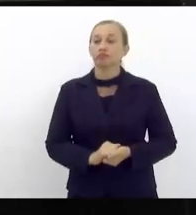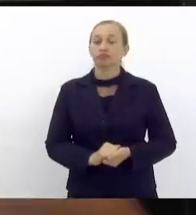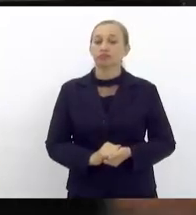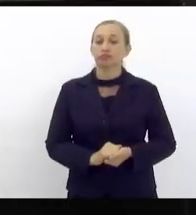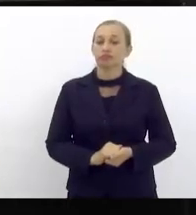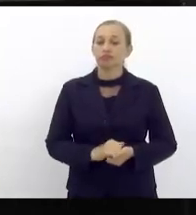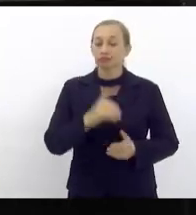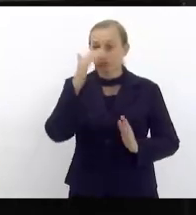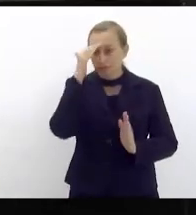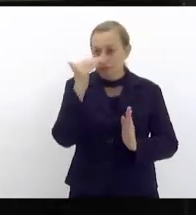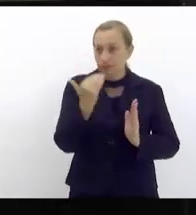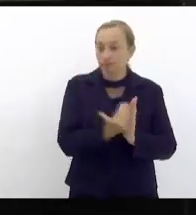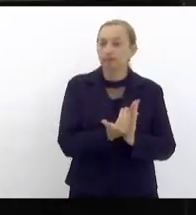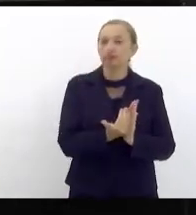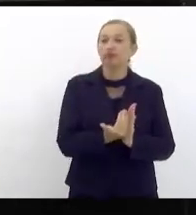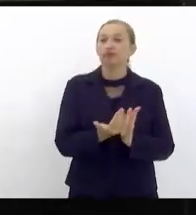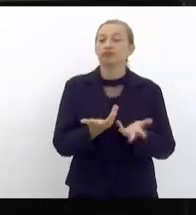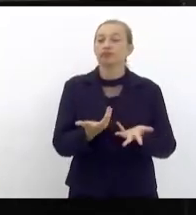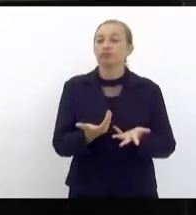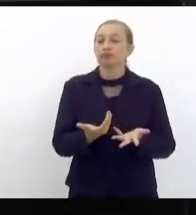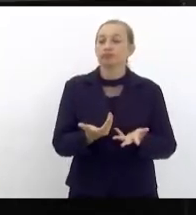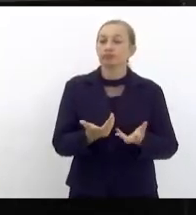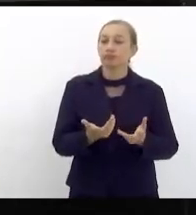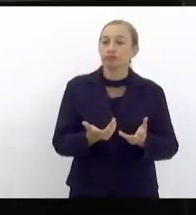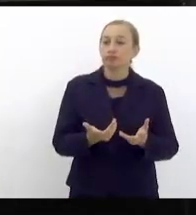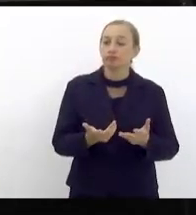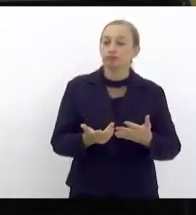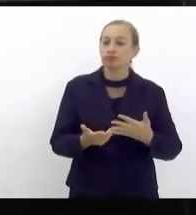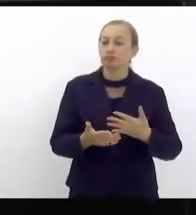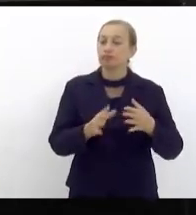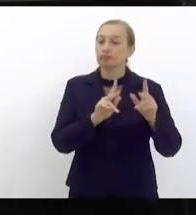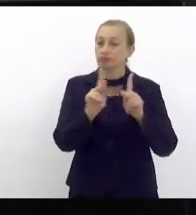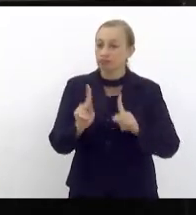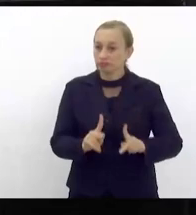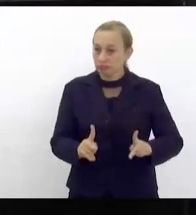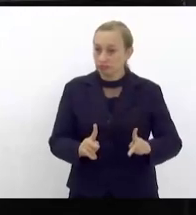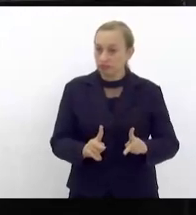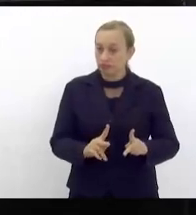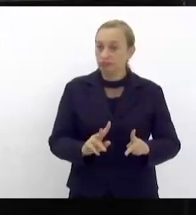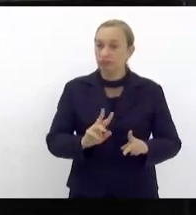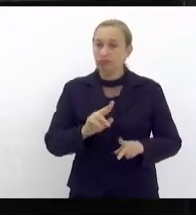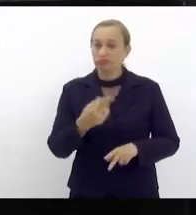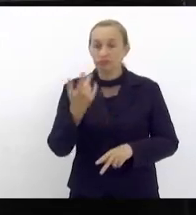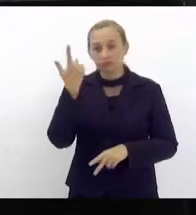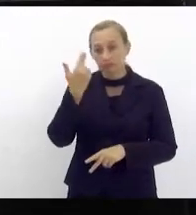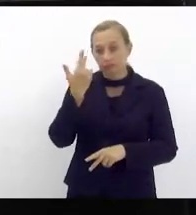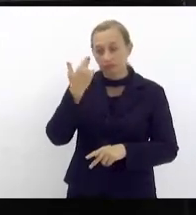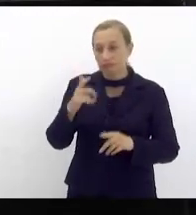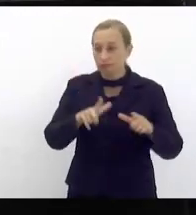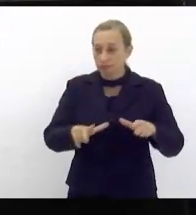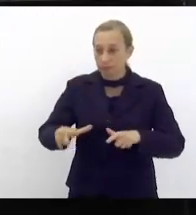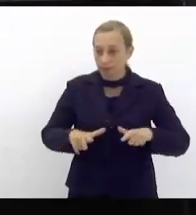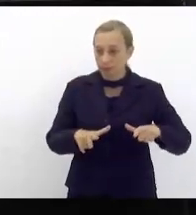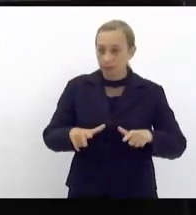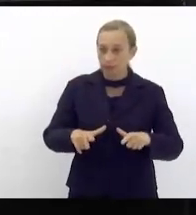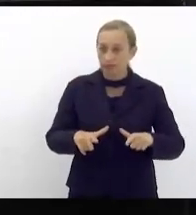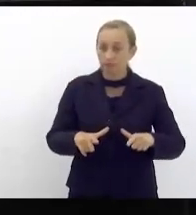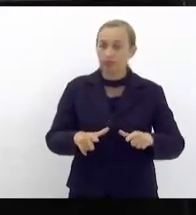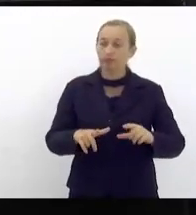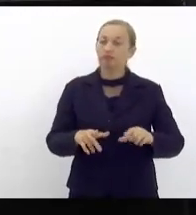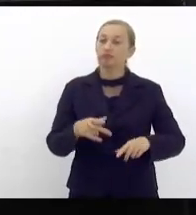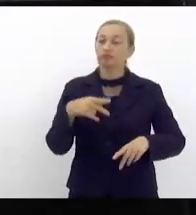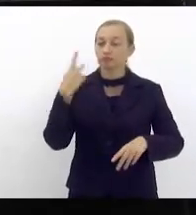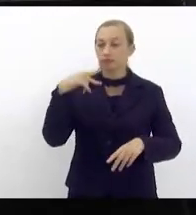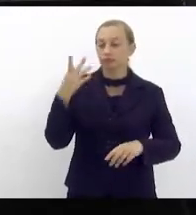cumprir uma função dia apaziguamento que ou de normalização de territórios que deveria ser cumprido por uma política